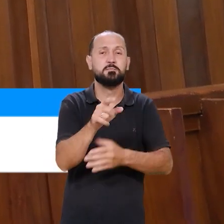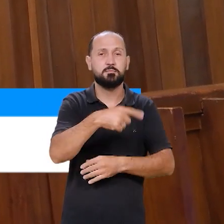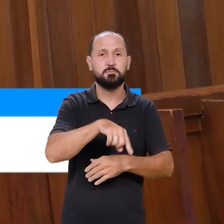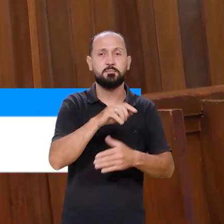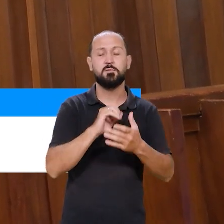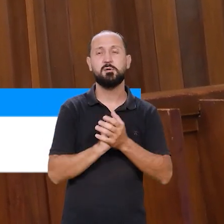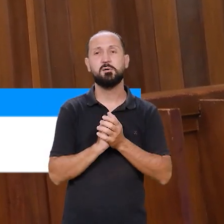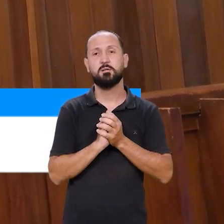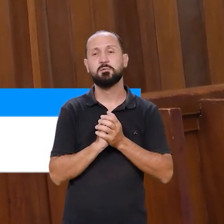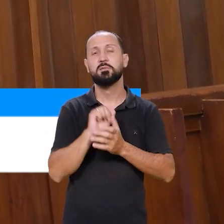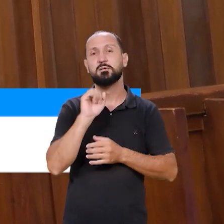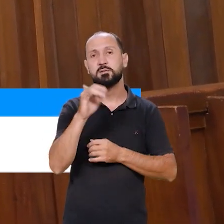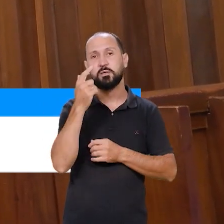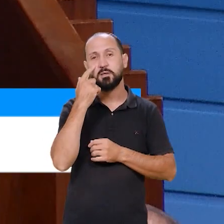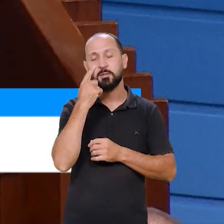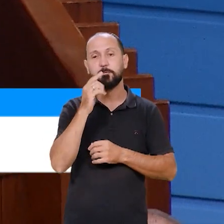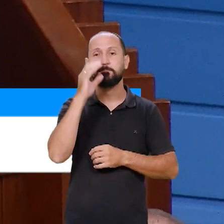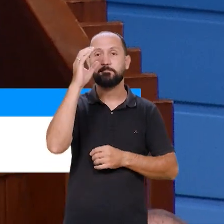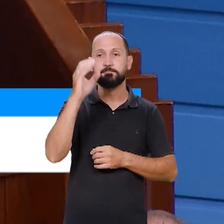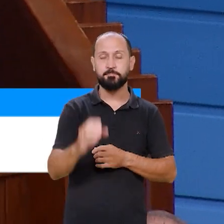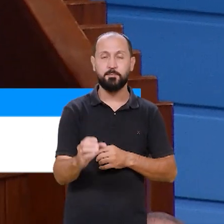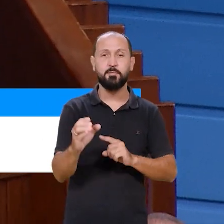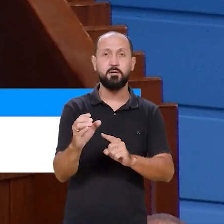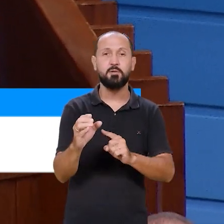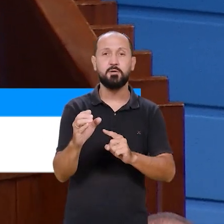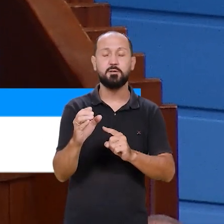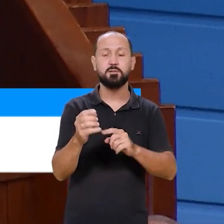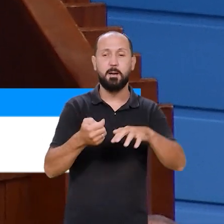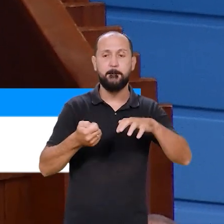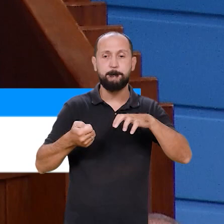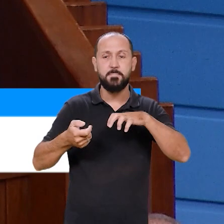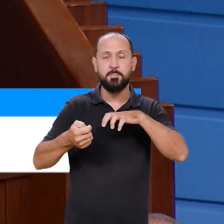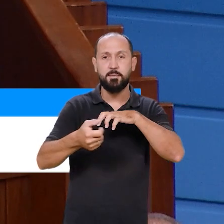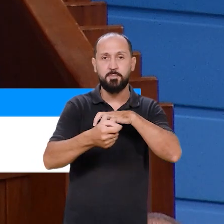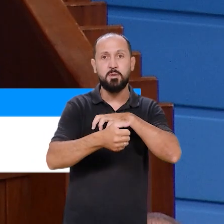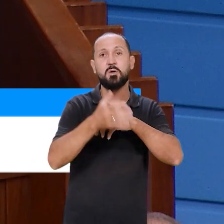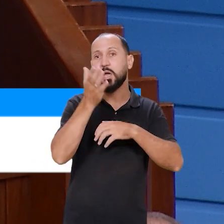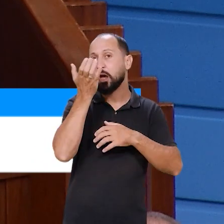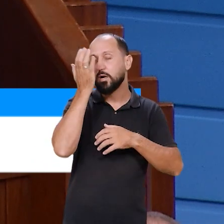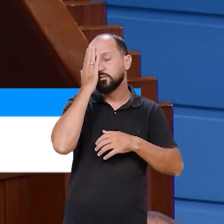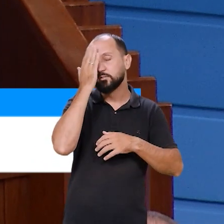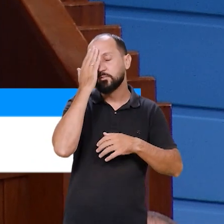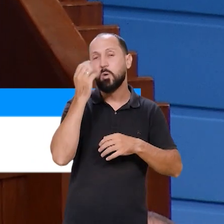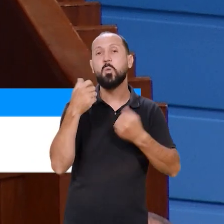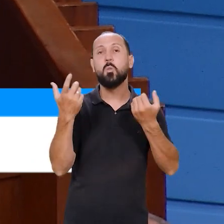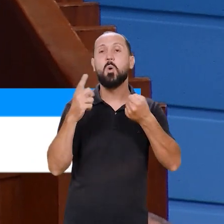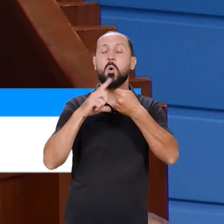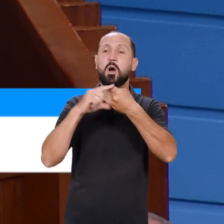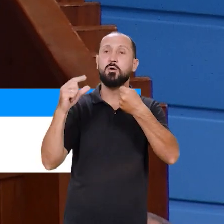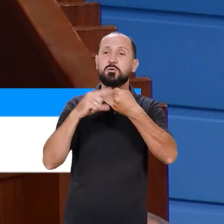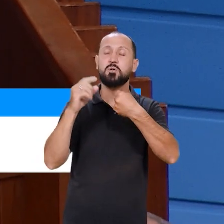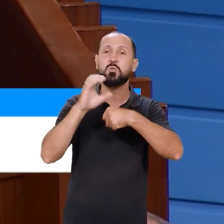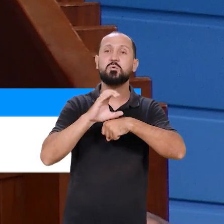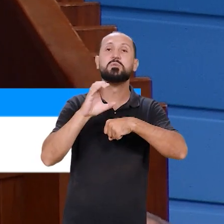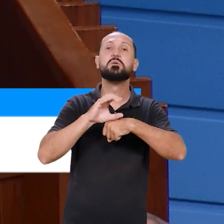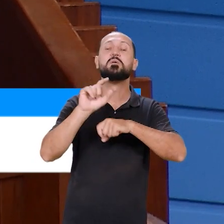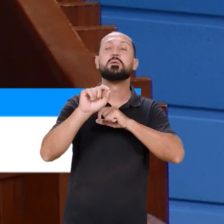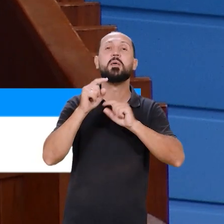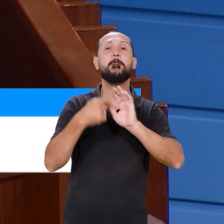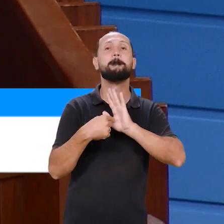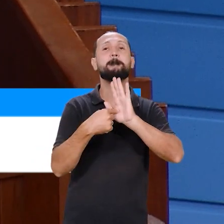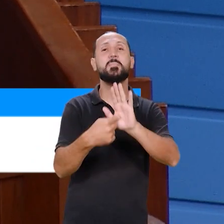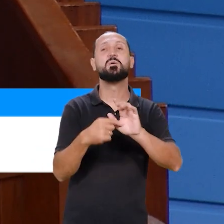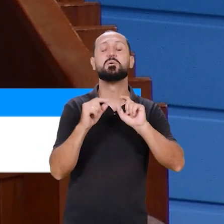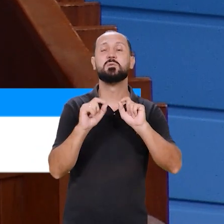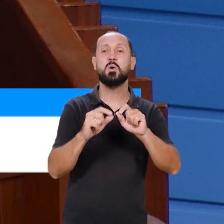os infratores. Se querem criminalizar as fake news, eu quero saber qual é o artigo da Constituição